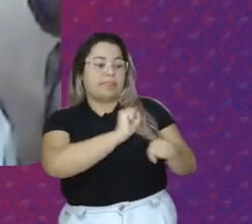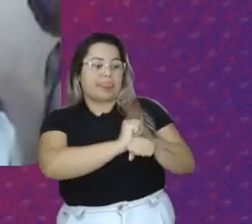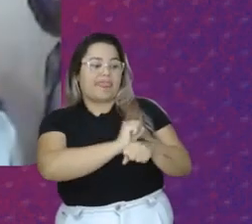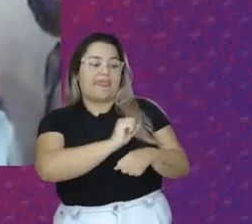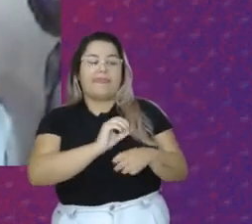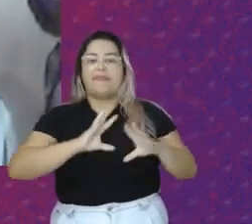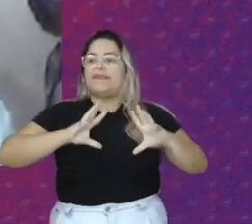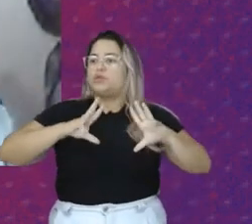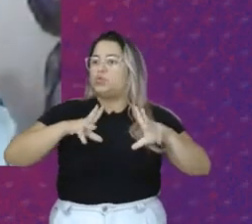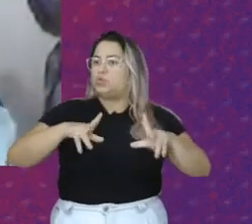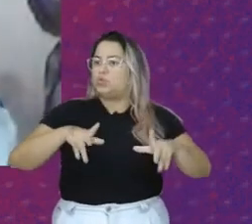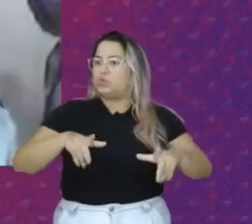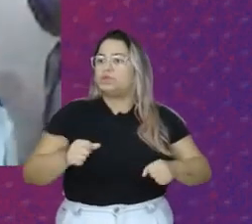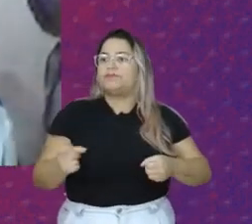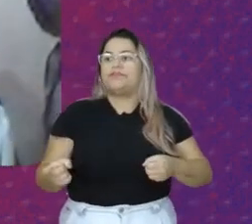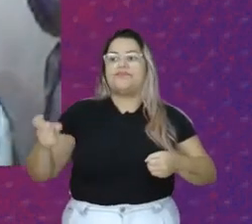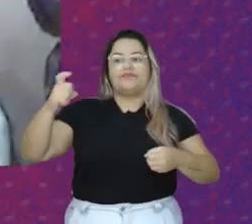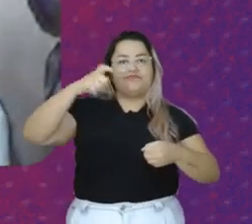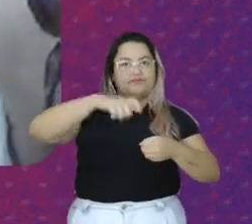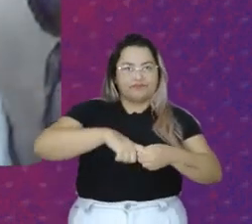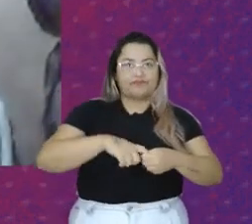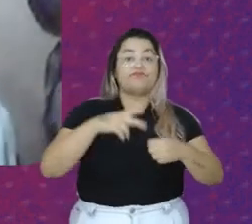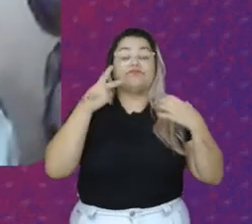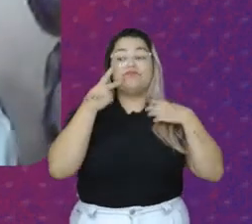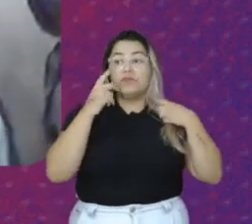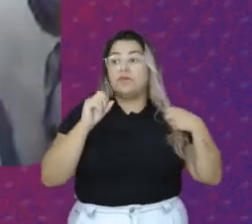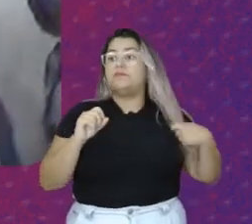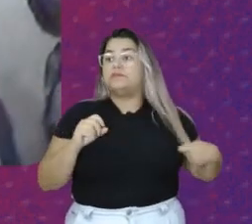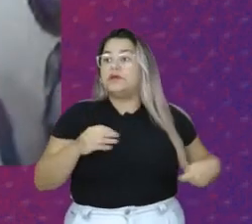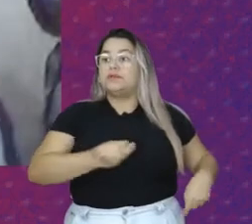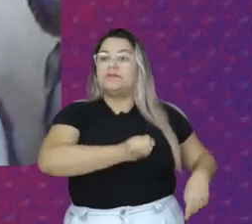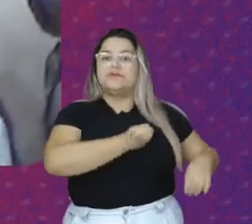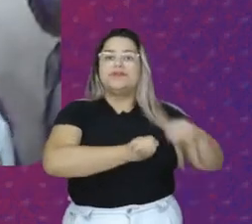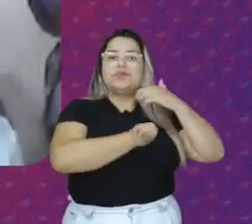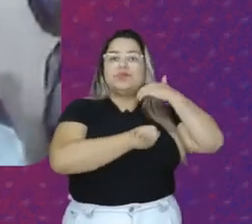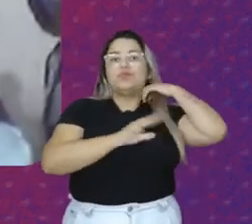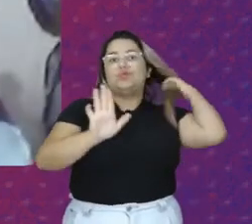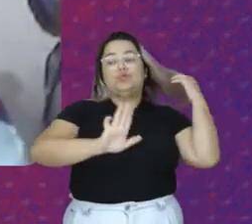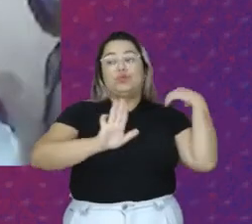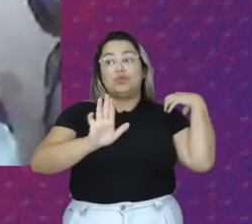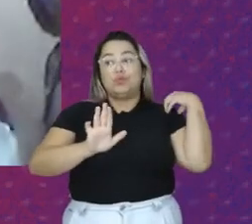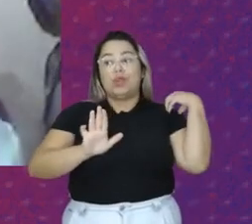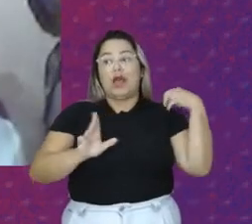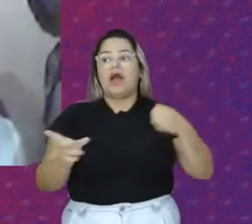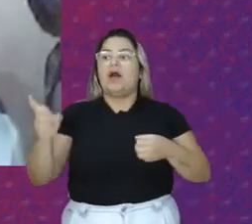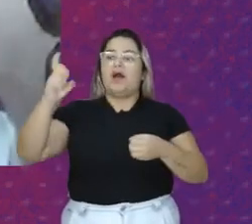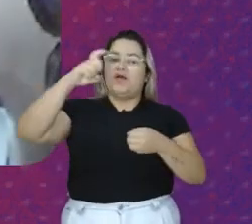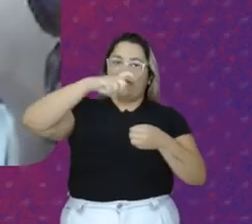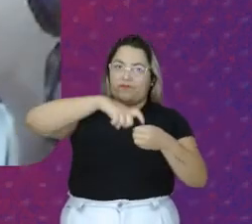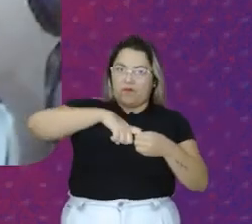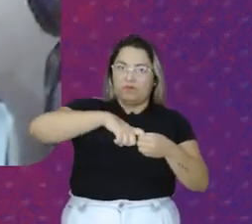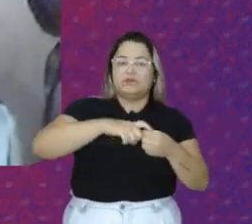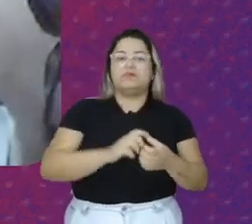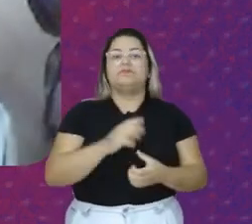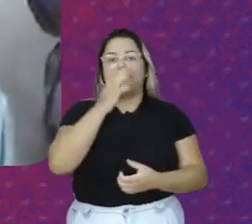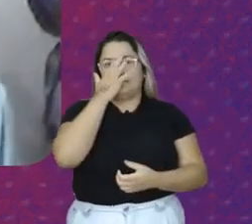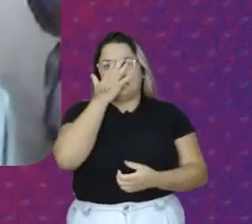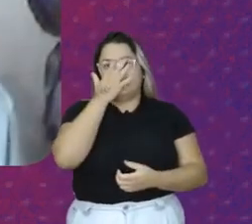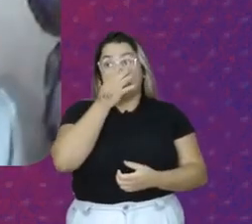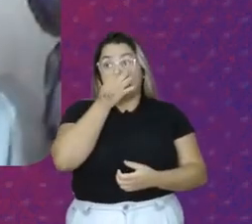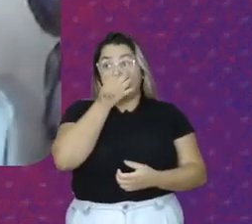estavam todas voltadas para a vinda do Lula, quer dizer, a volta do Lula. E,